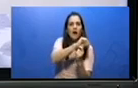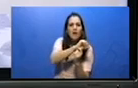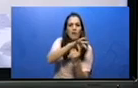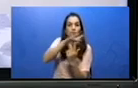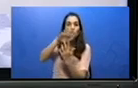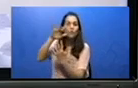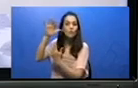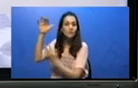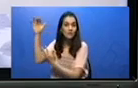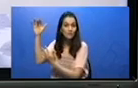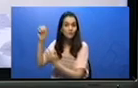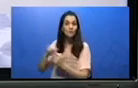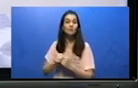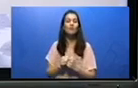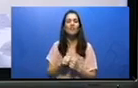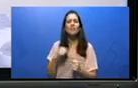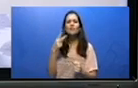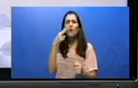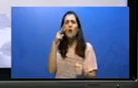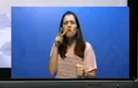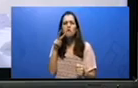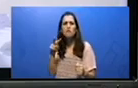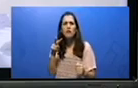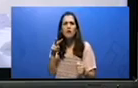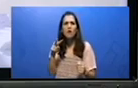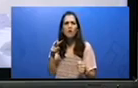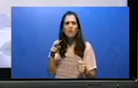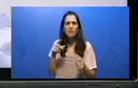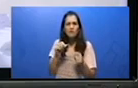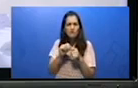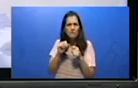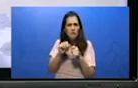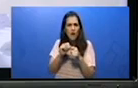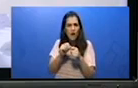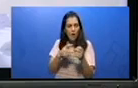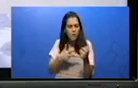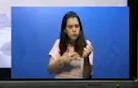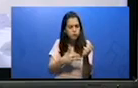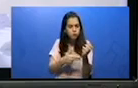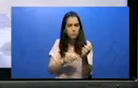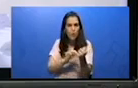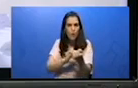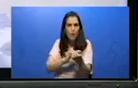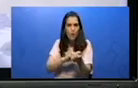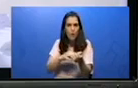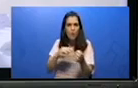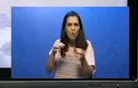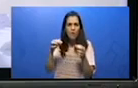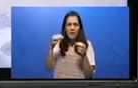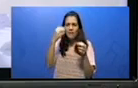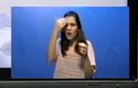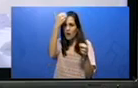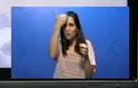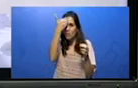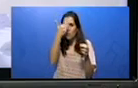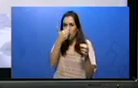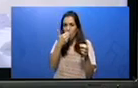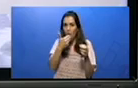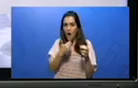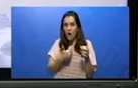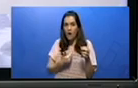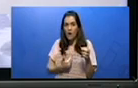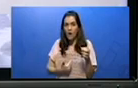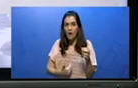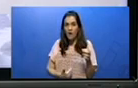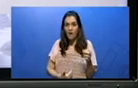bilateral. Já perceberam que quando nós fazemos um corte, uma separação, por exemplo, em animais complexos, bem na linha mediana do corpo,